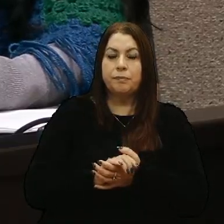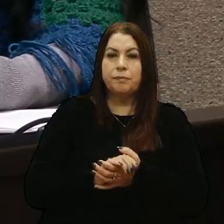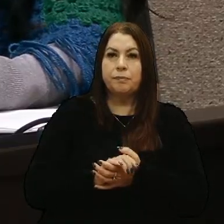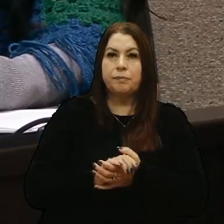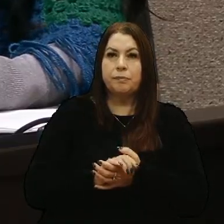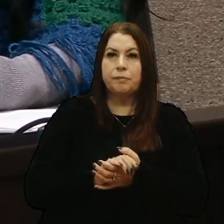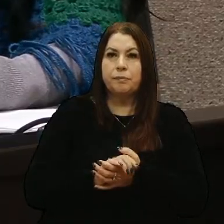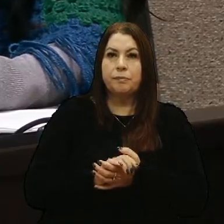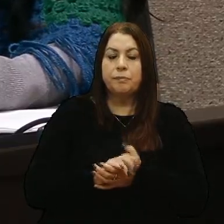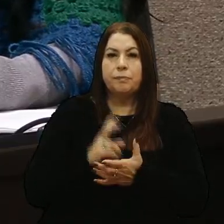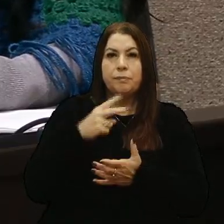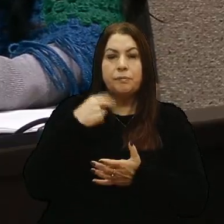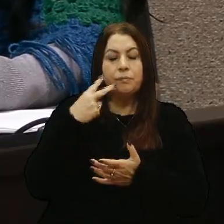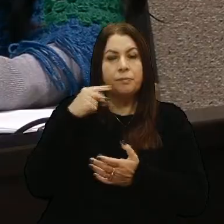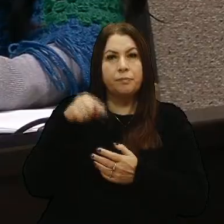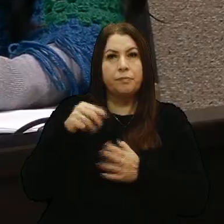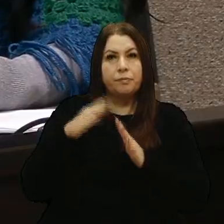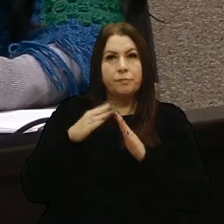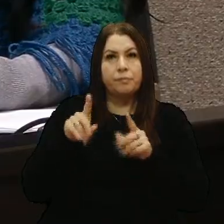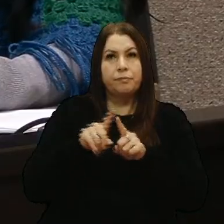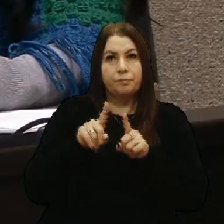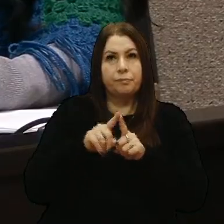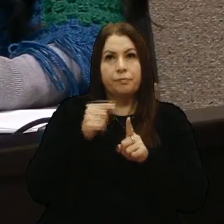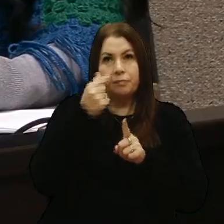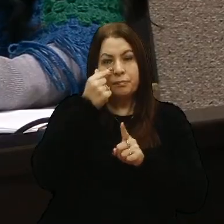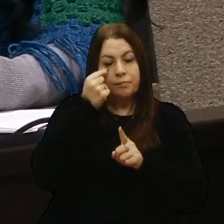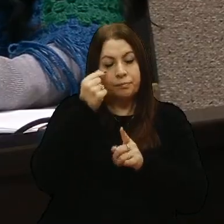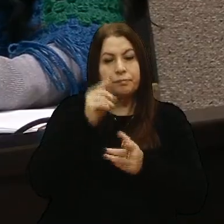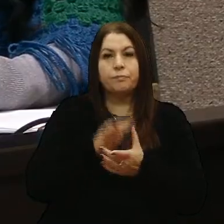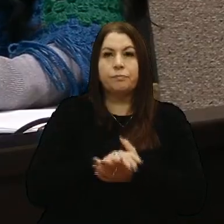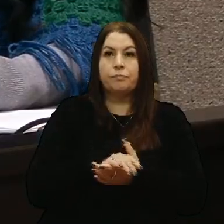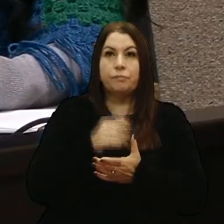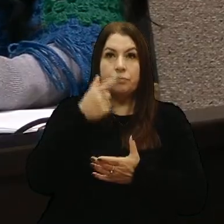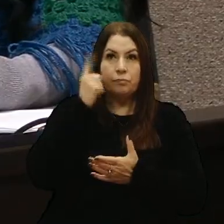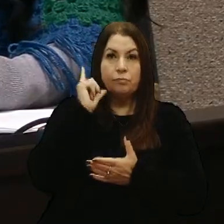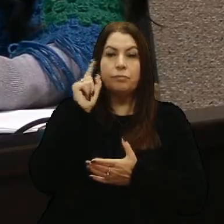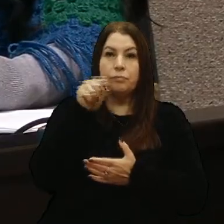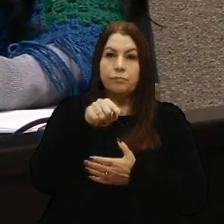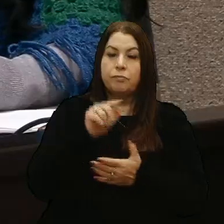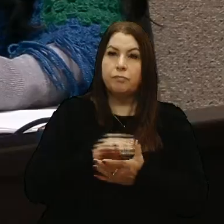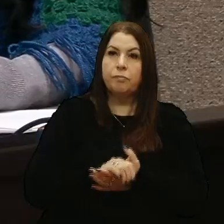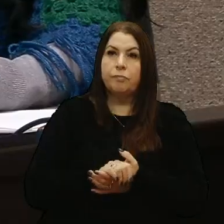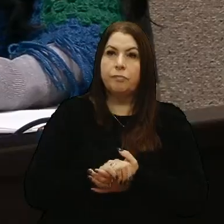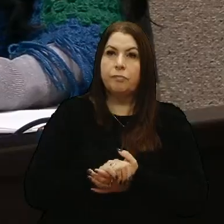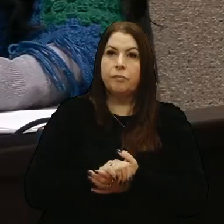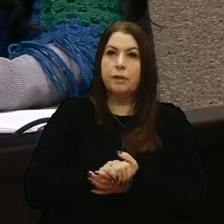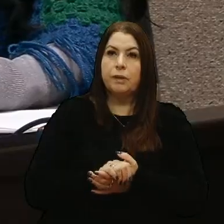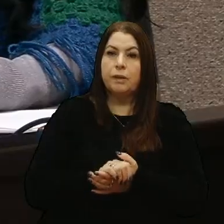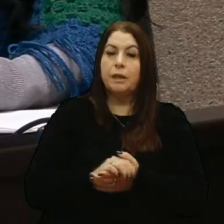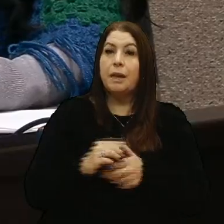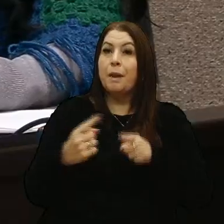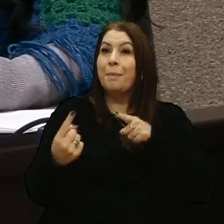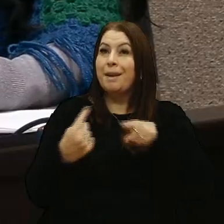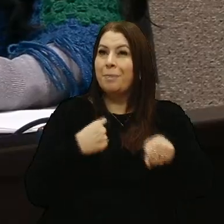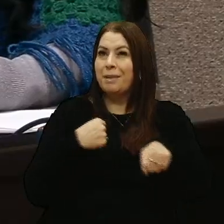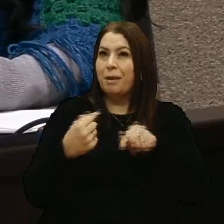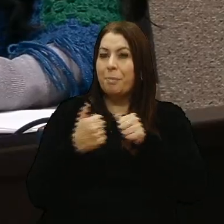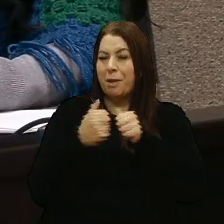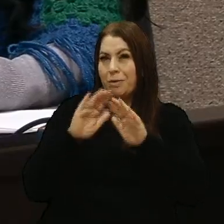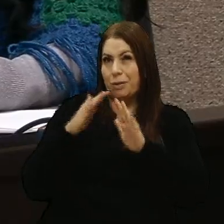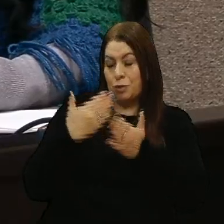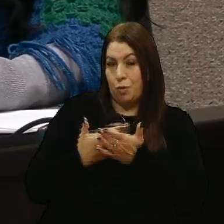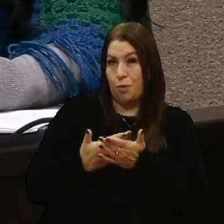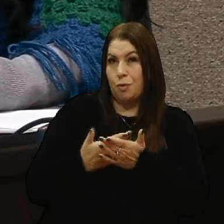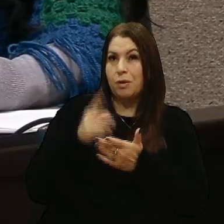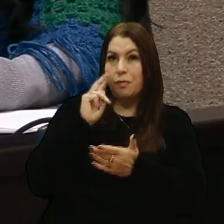ao vereador, né, desta casa também, Eloy Frisso, que ontem esteve ali na perimetral, ao redor do Apolinário, para